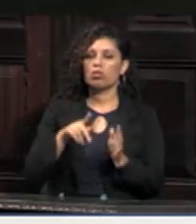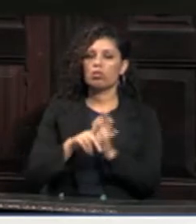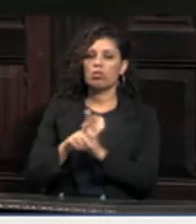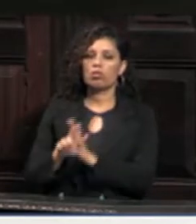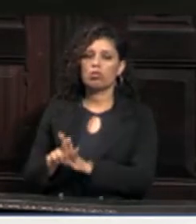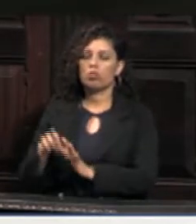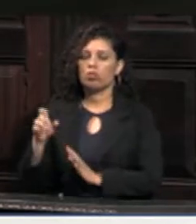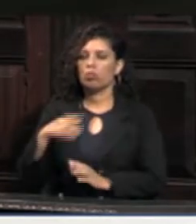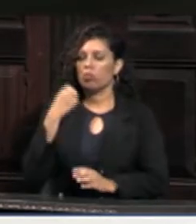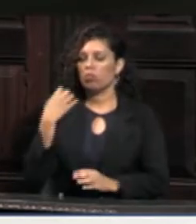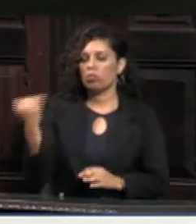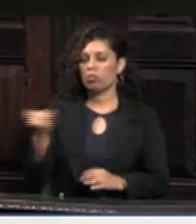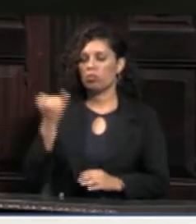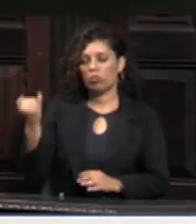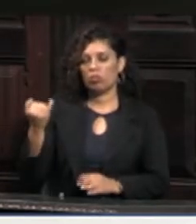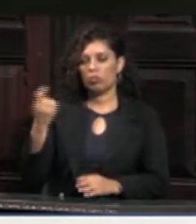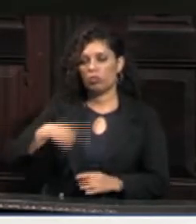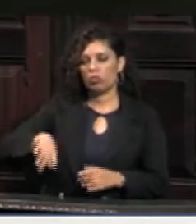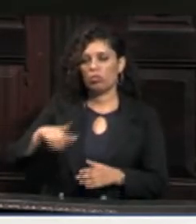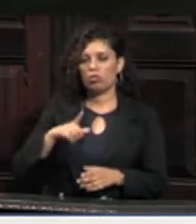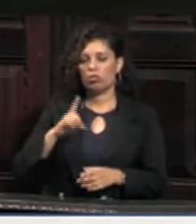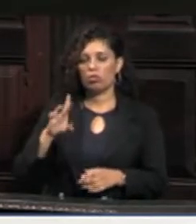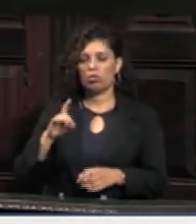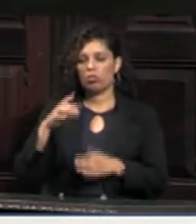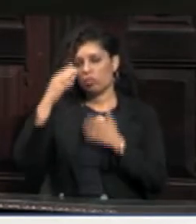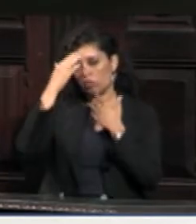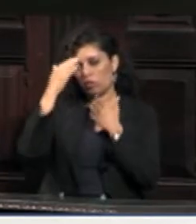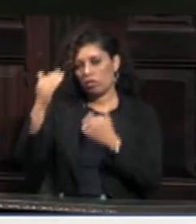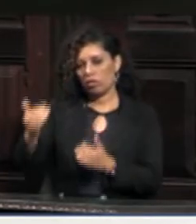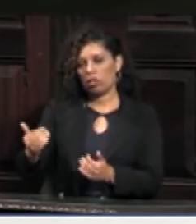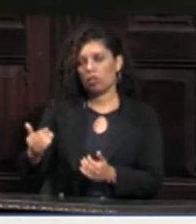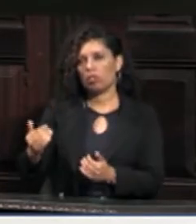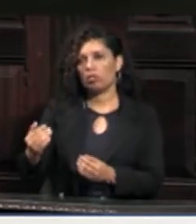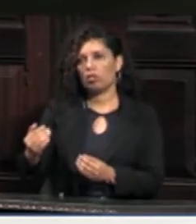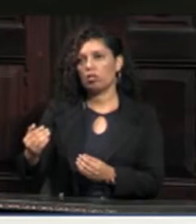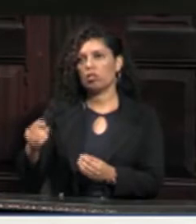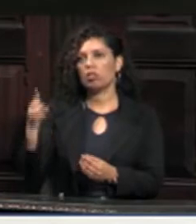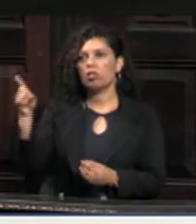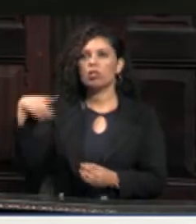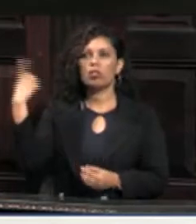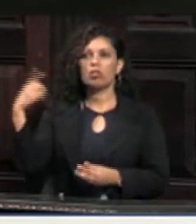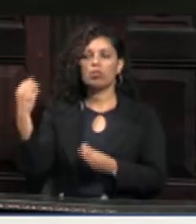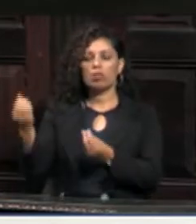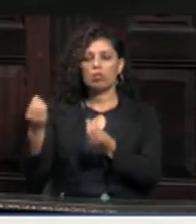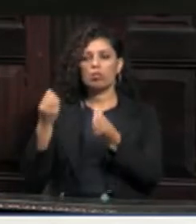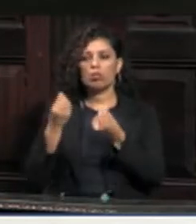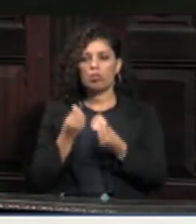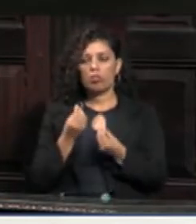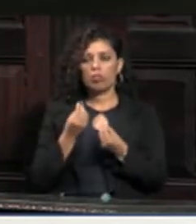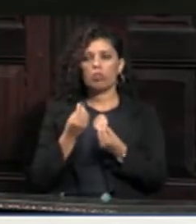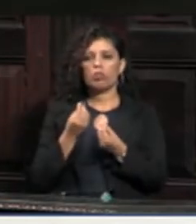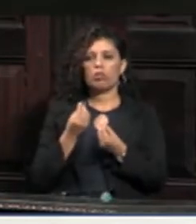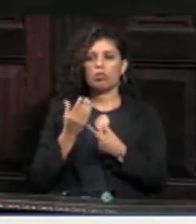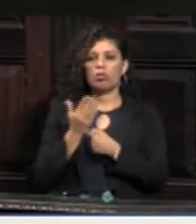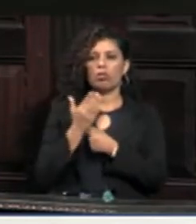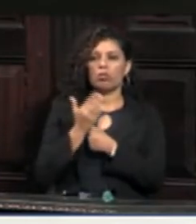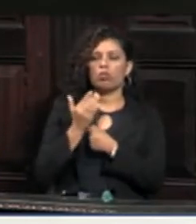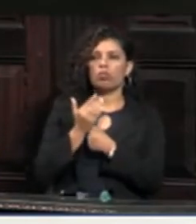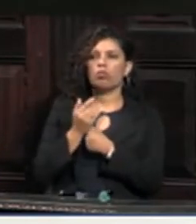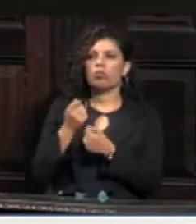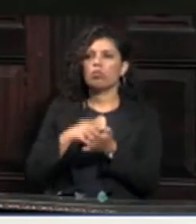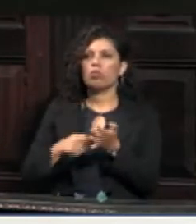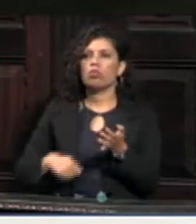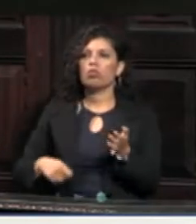temos a agradecer ele ter nos dado esta oportunidade de estar assinando com ele esse